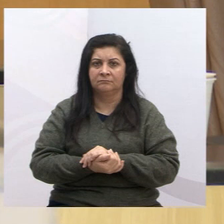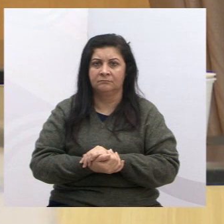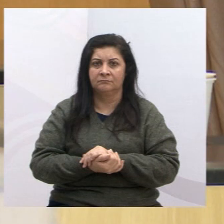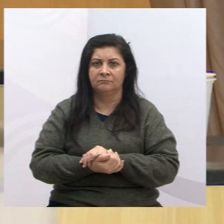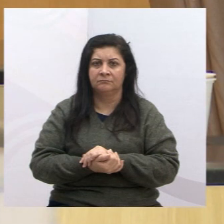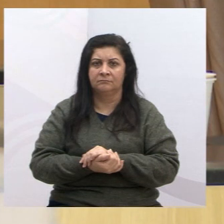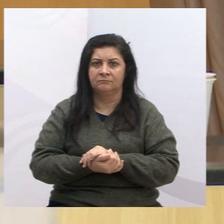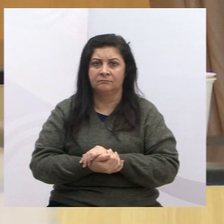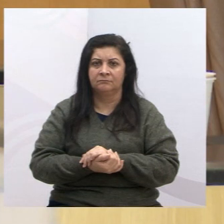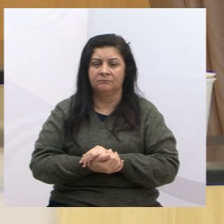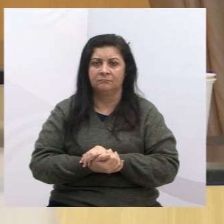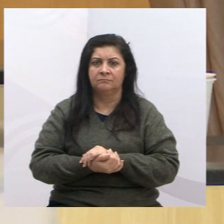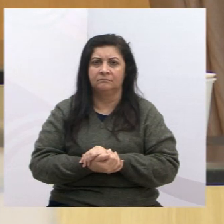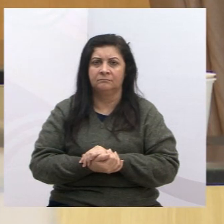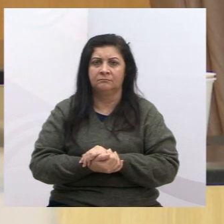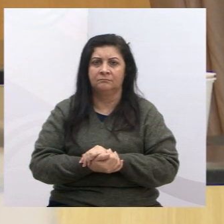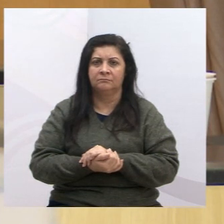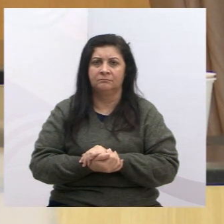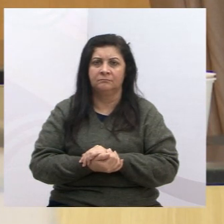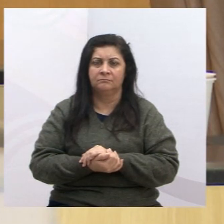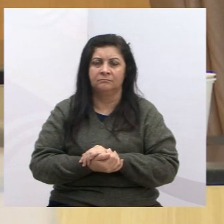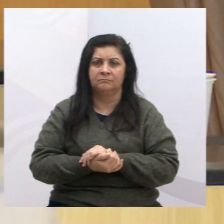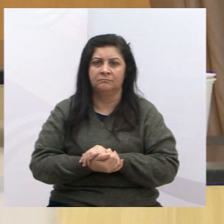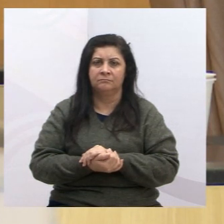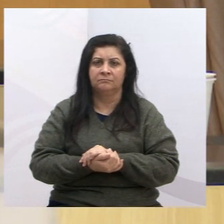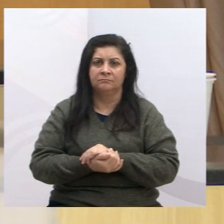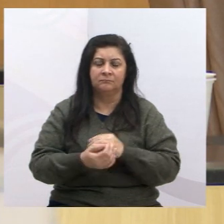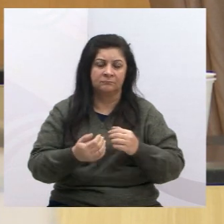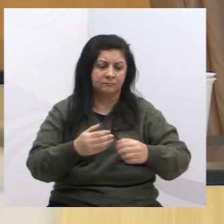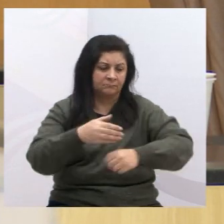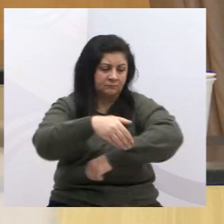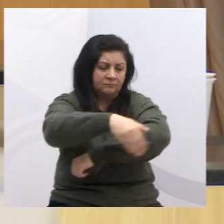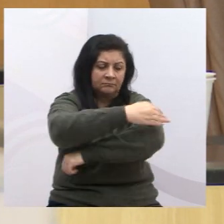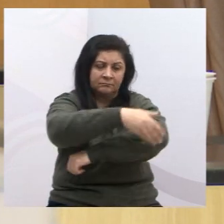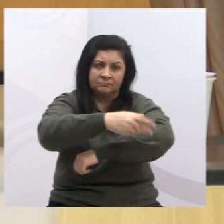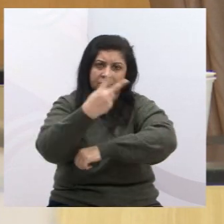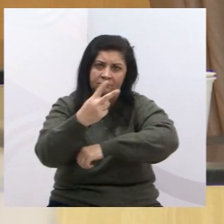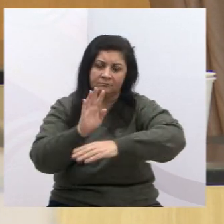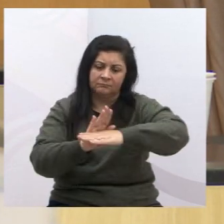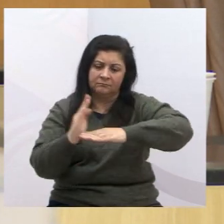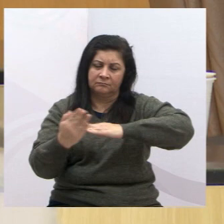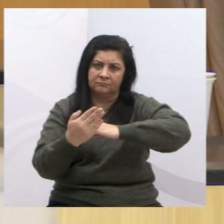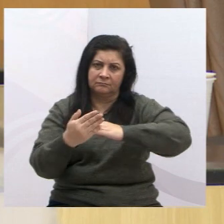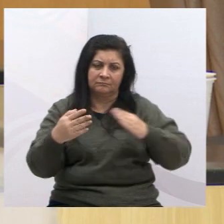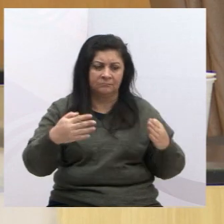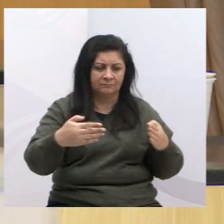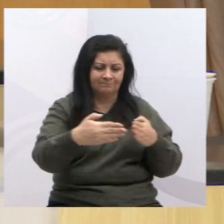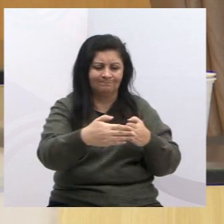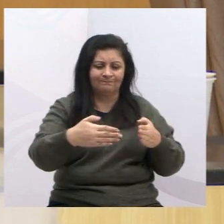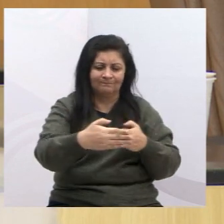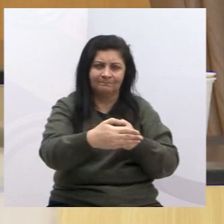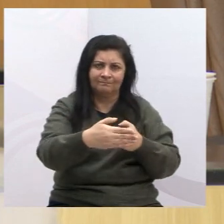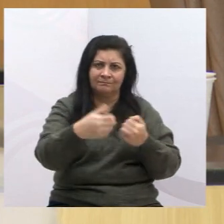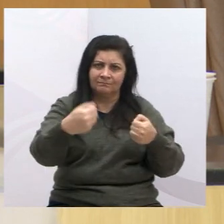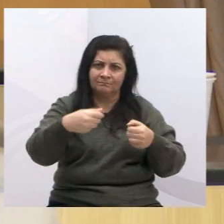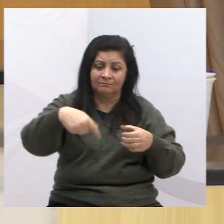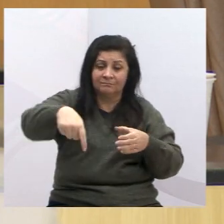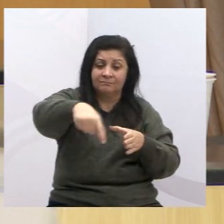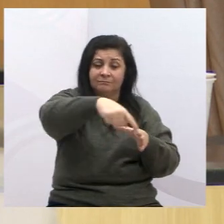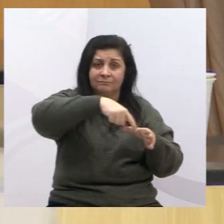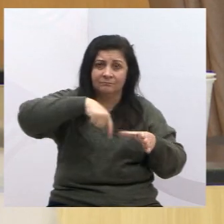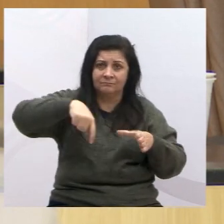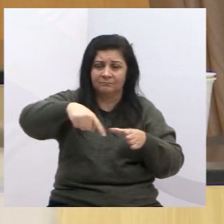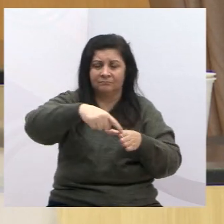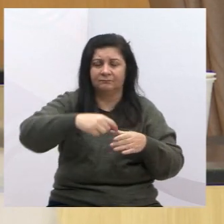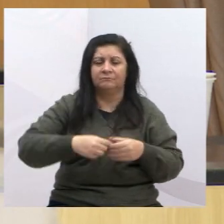3.812, na região do Jardim Santo Antônio da Boa Vista, em Jacareí. Requeremos ao excelentíssimo senhor